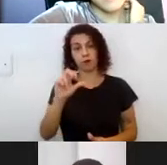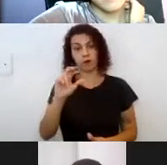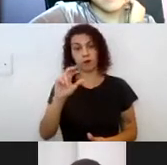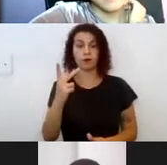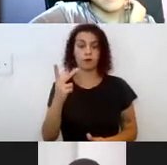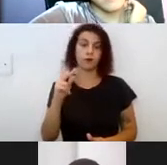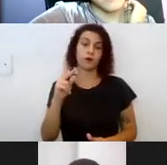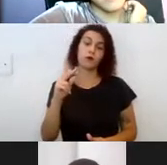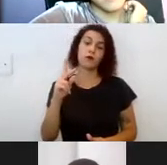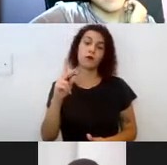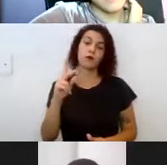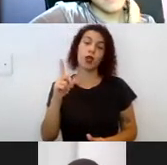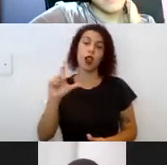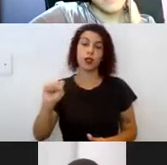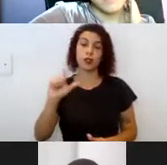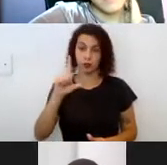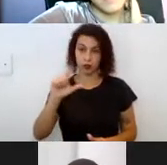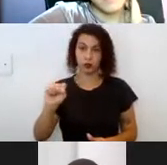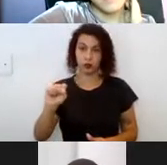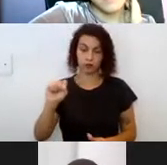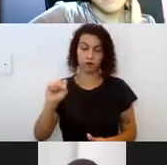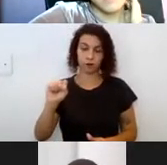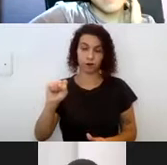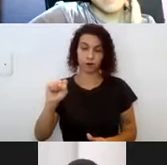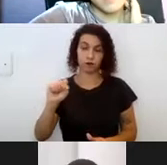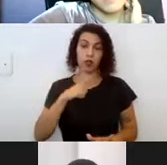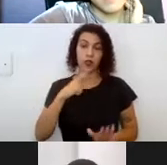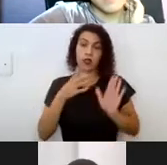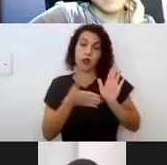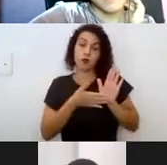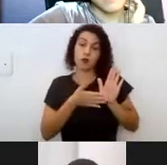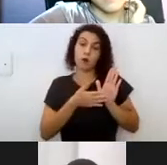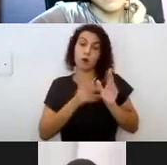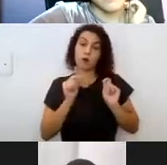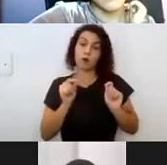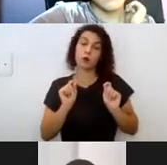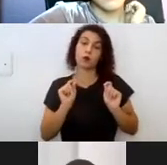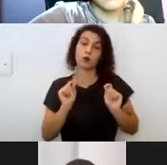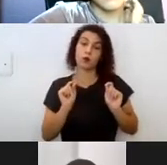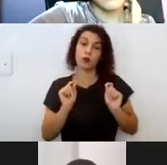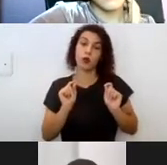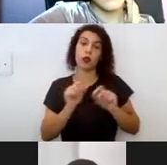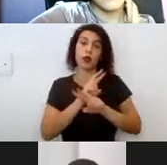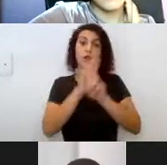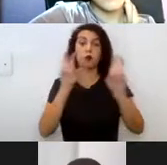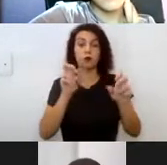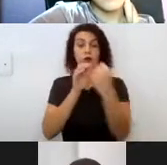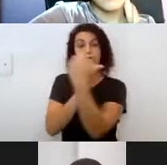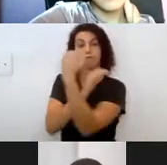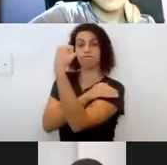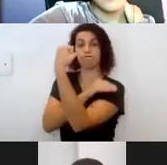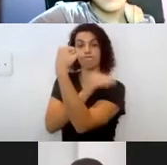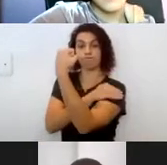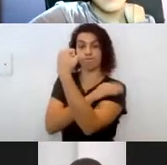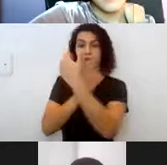elas também tem esse pro potência proposto cada vez mais trabalhar com a questão do feminismo a nossa